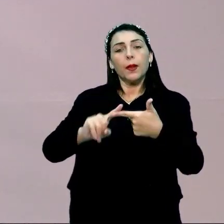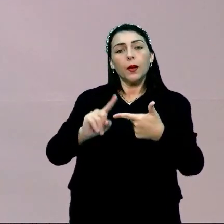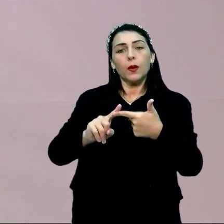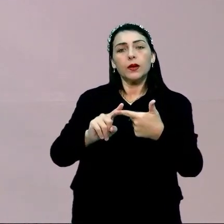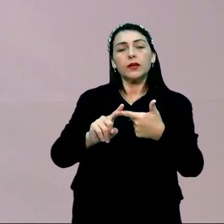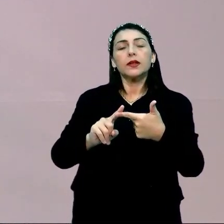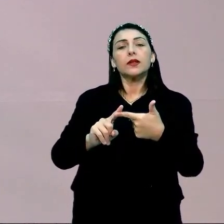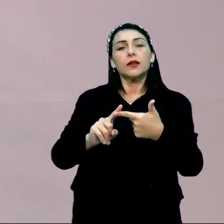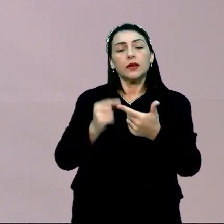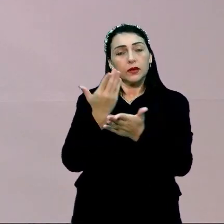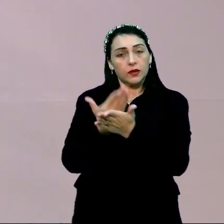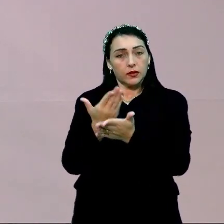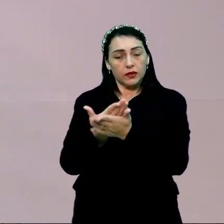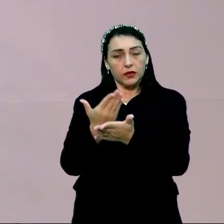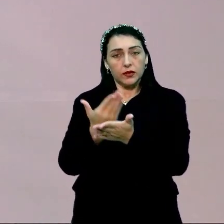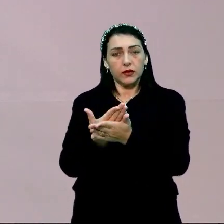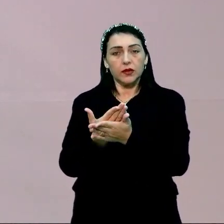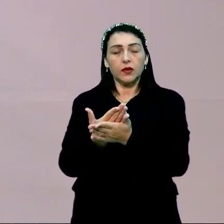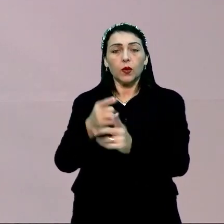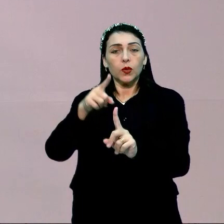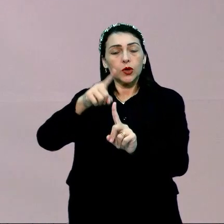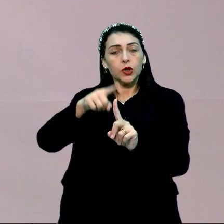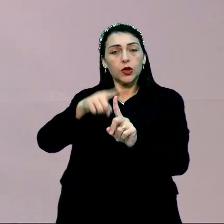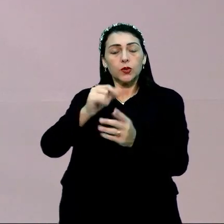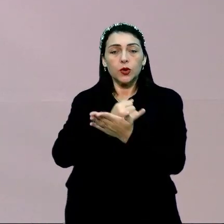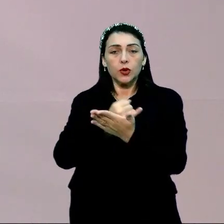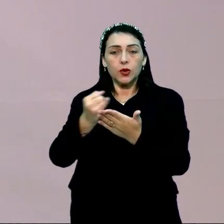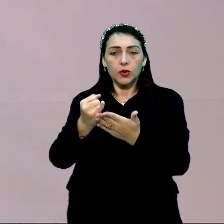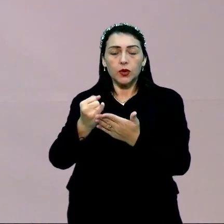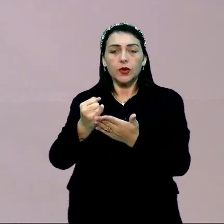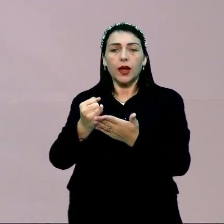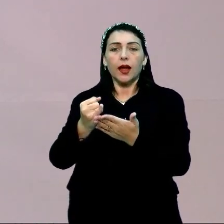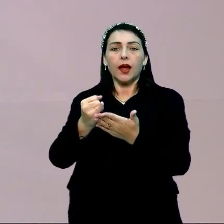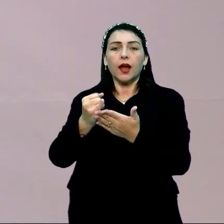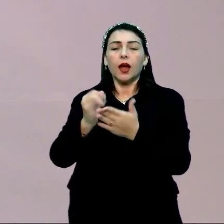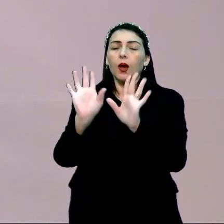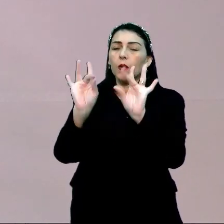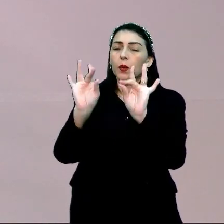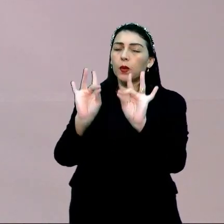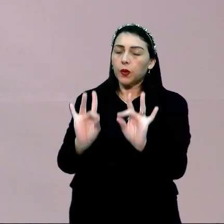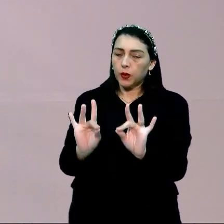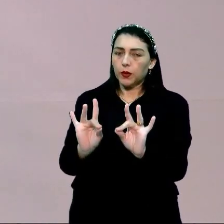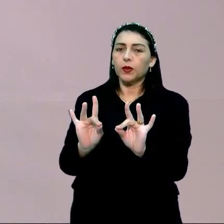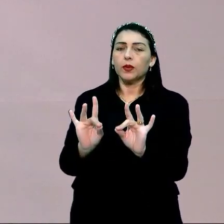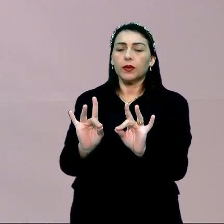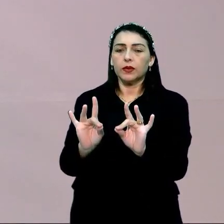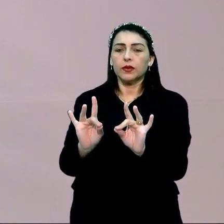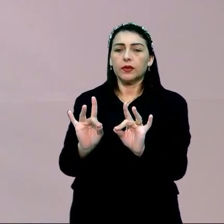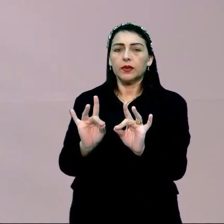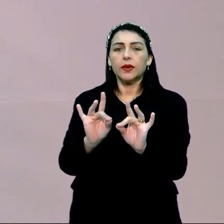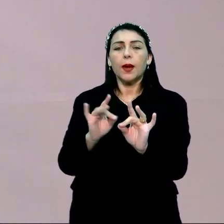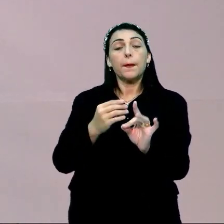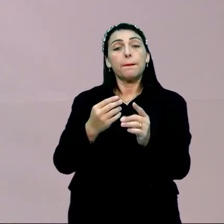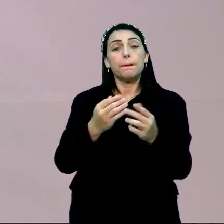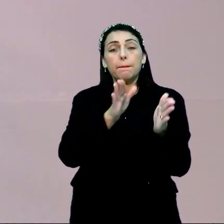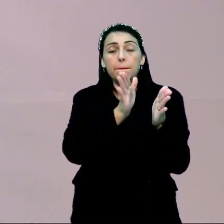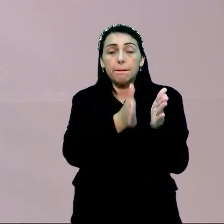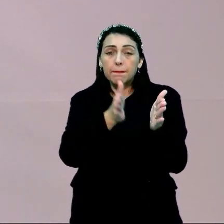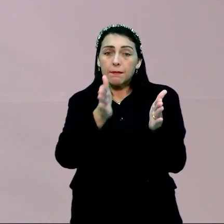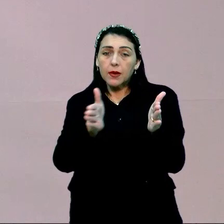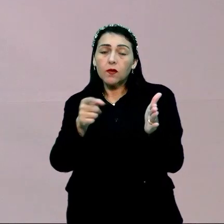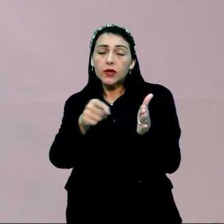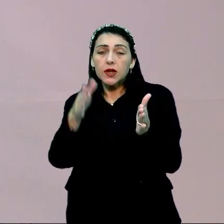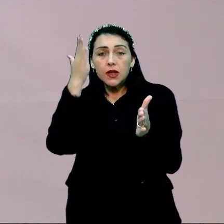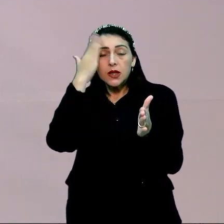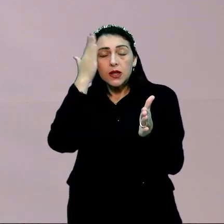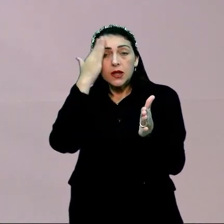que aí nós iremos estudar os tipos de introdução de forma bem elaboradas, assim, bem paciente, para que você